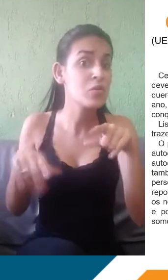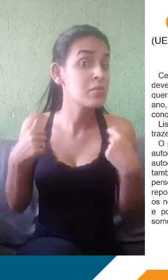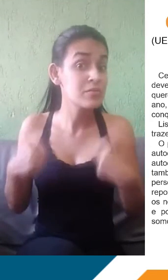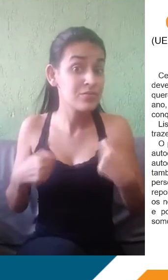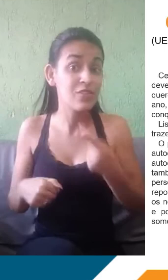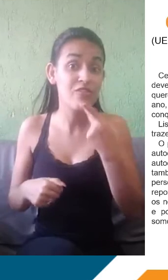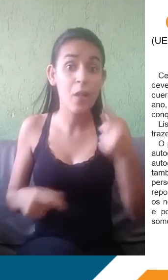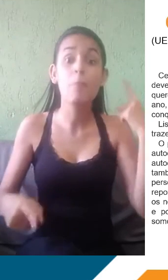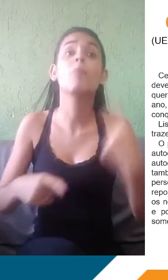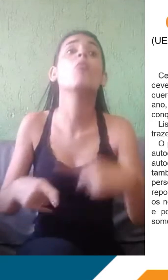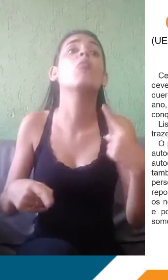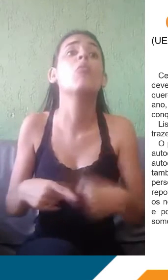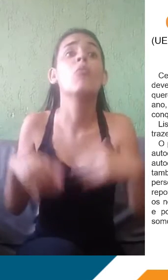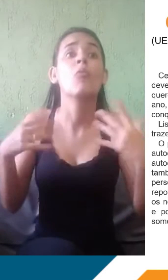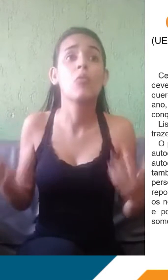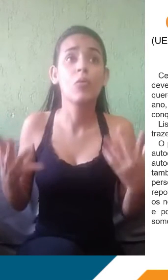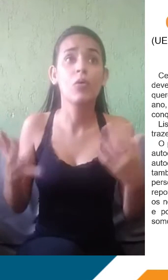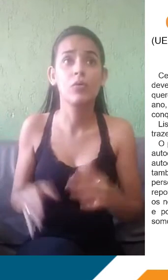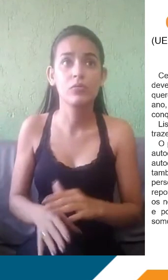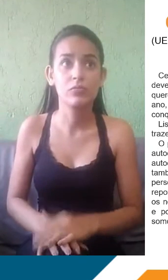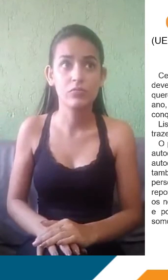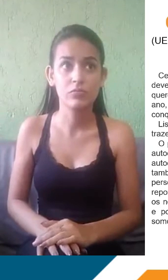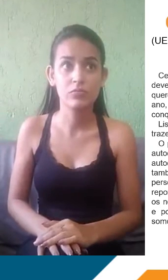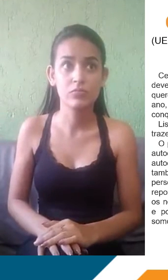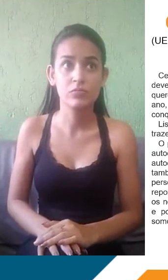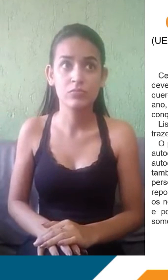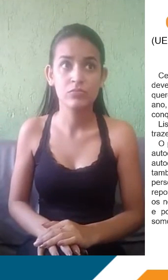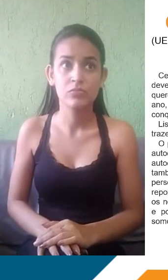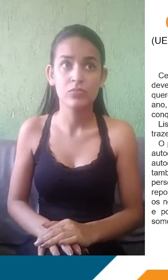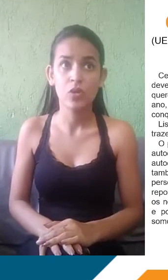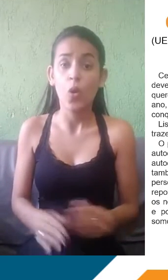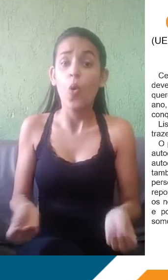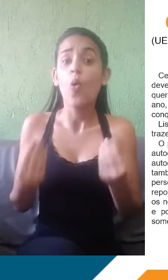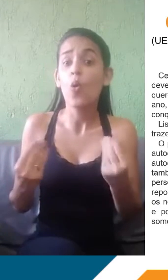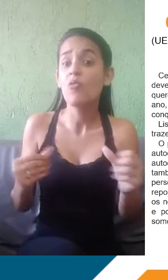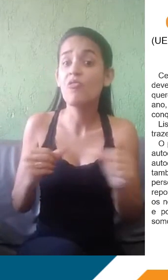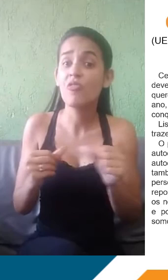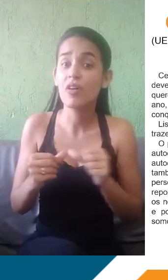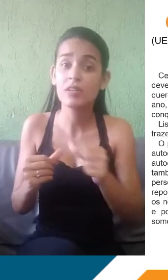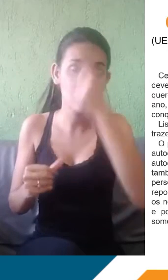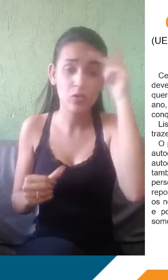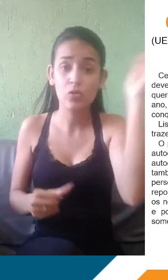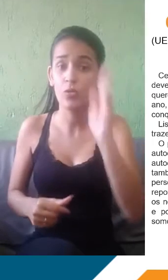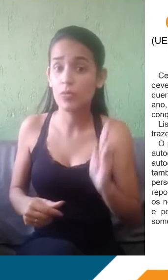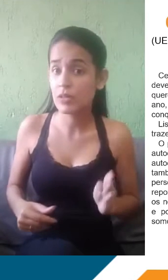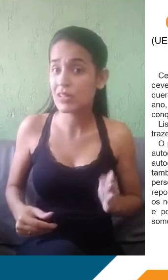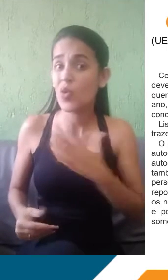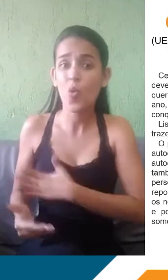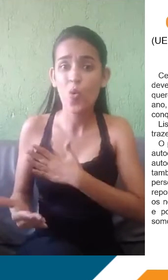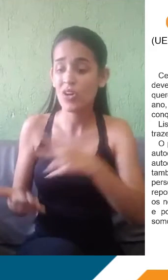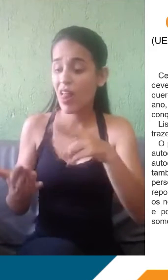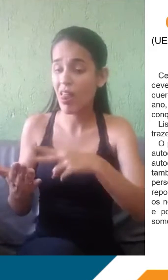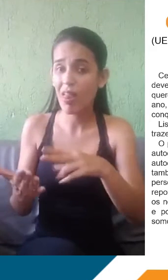Se queremos fazer os brasileiros lerem mais de um livro por ano, essa trágica média nacional, precisamos de fato conquistar o seu